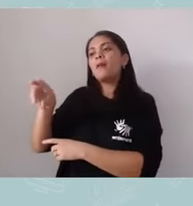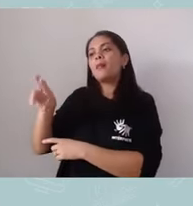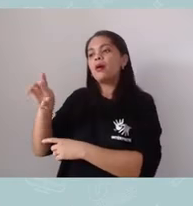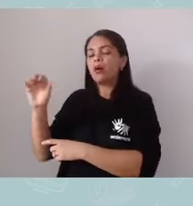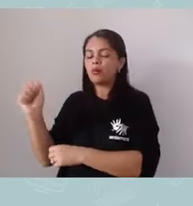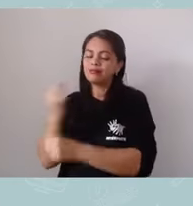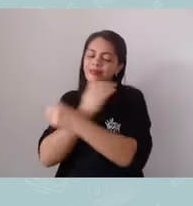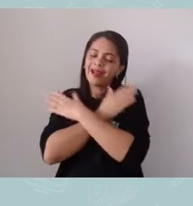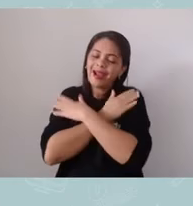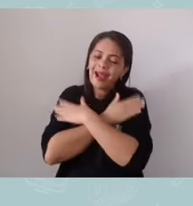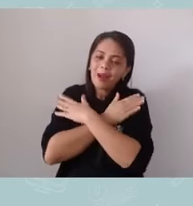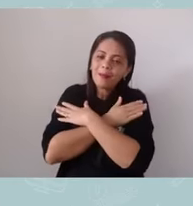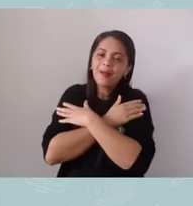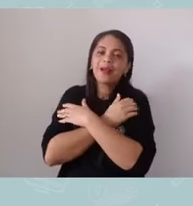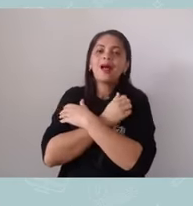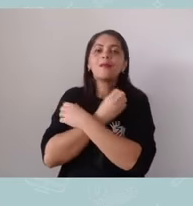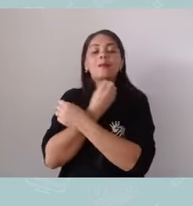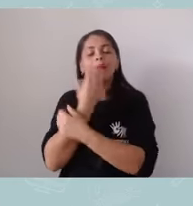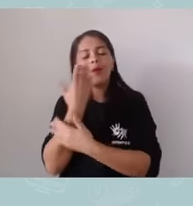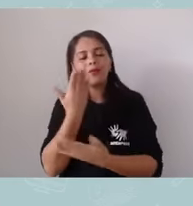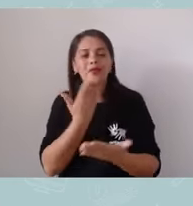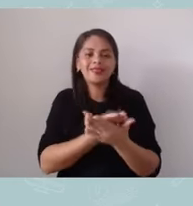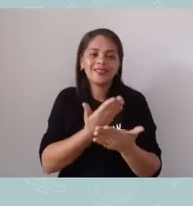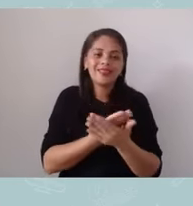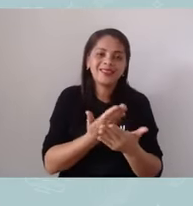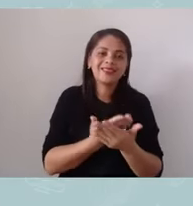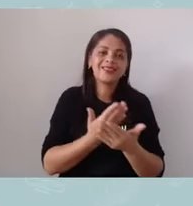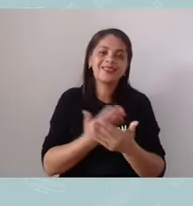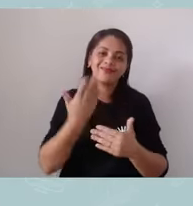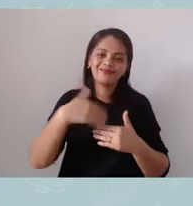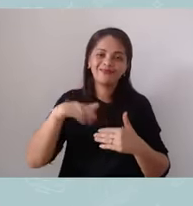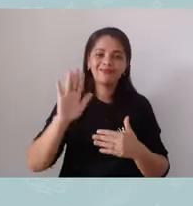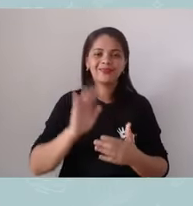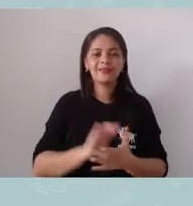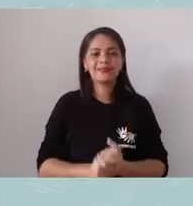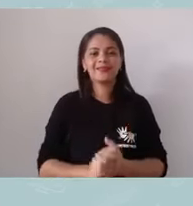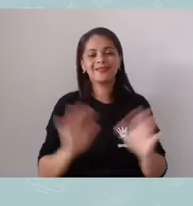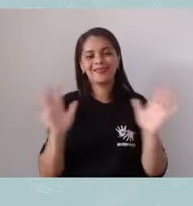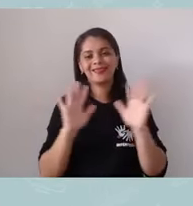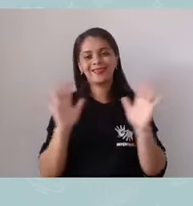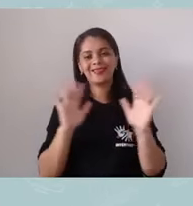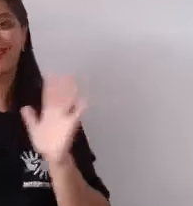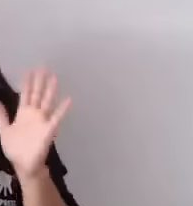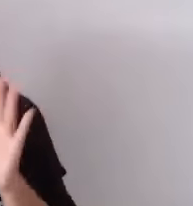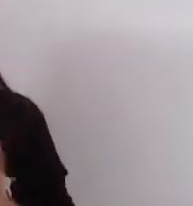abraço, bons estudos e vamos lá, seguir adiante. Tchau, tchau.